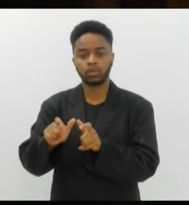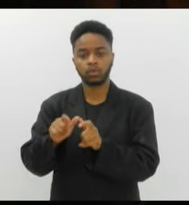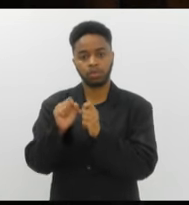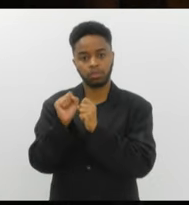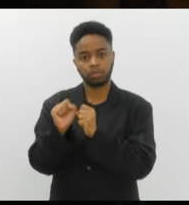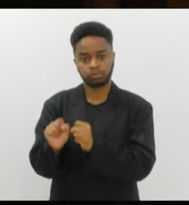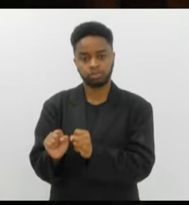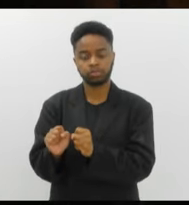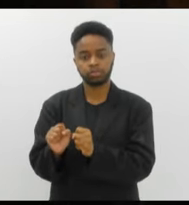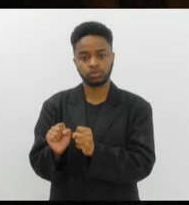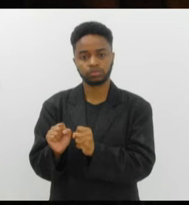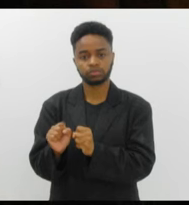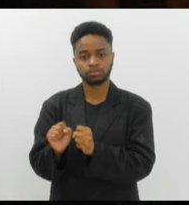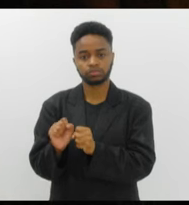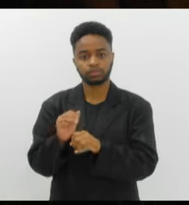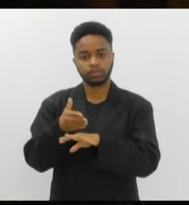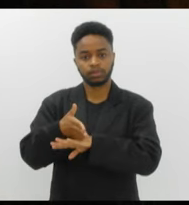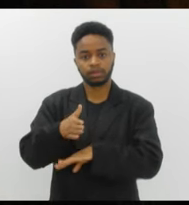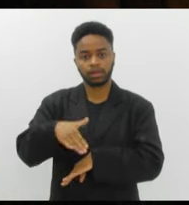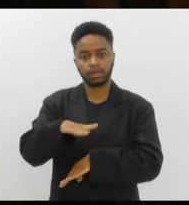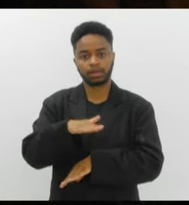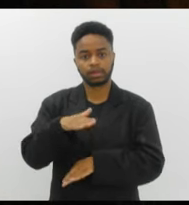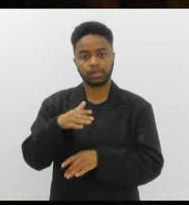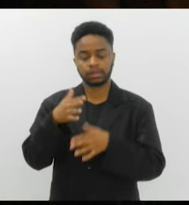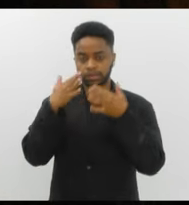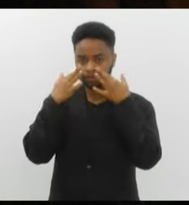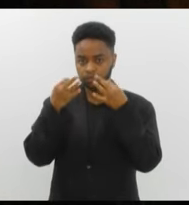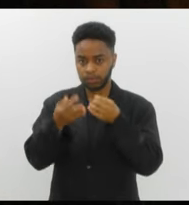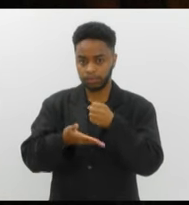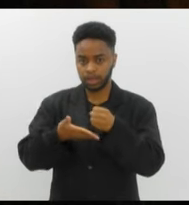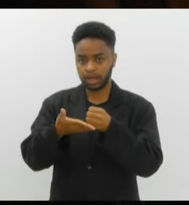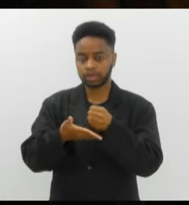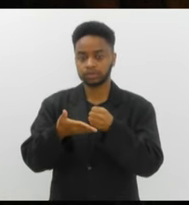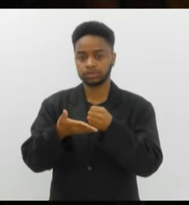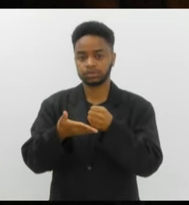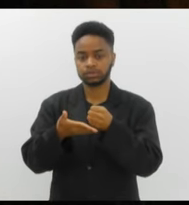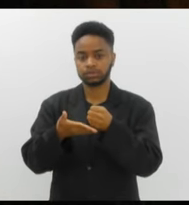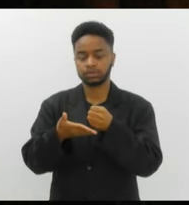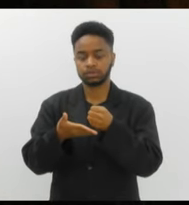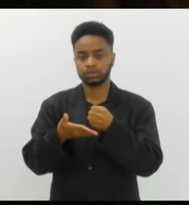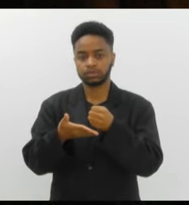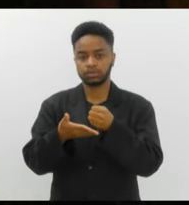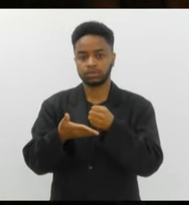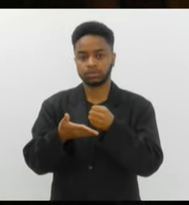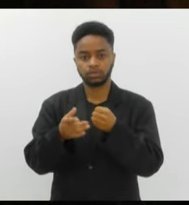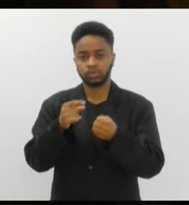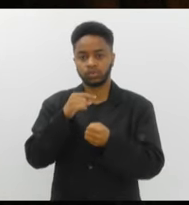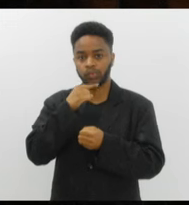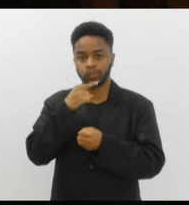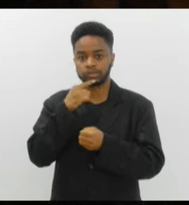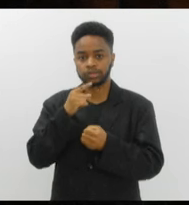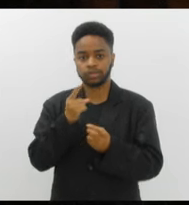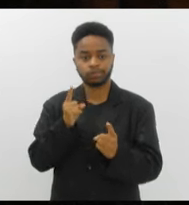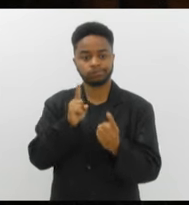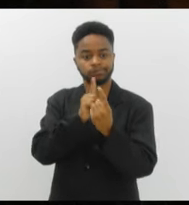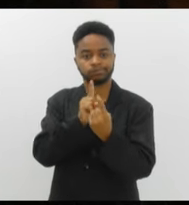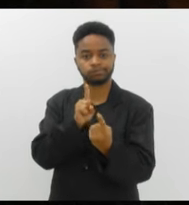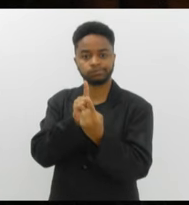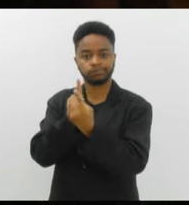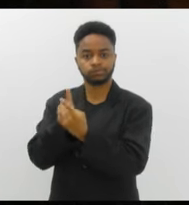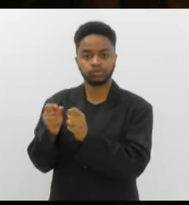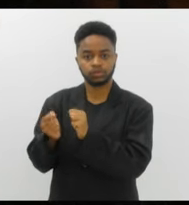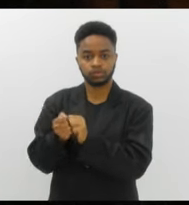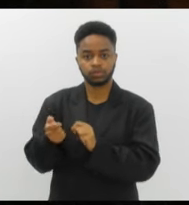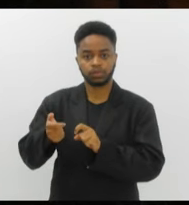acessar esse sistema de atenção básica deixaram de poder consultar o seu médico. E